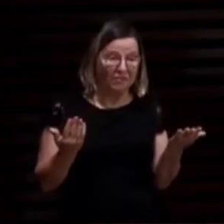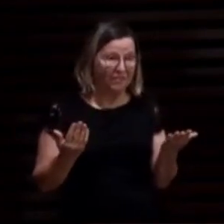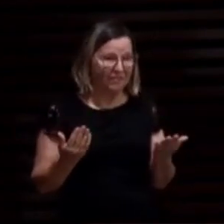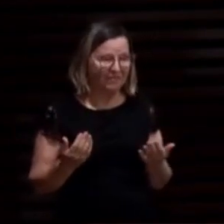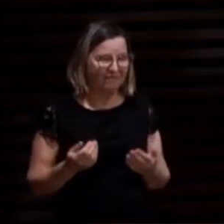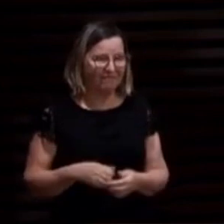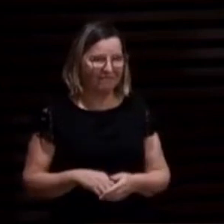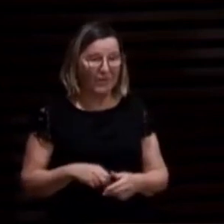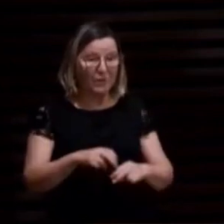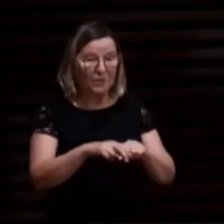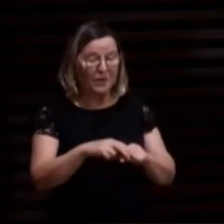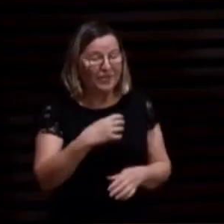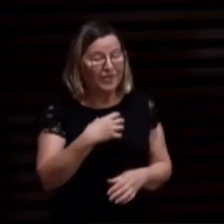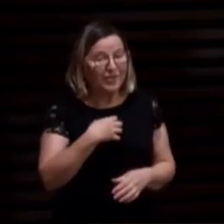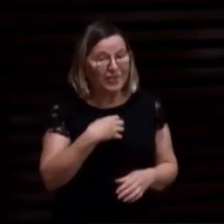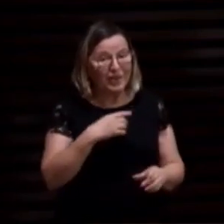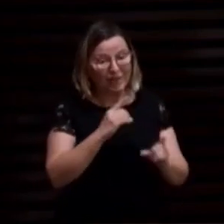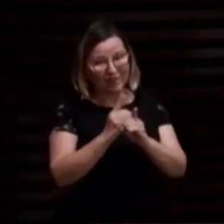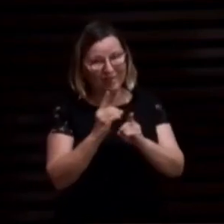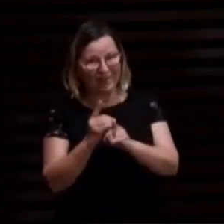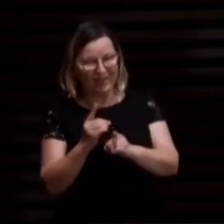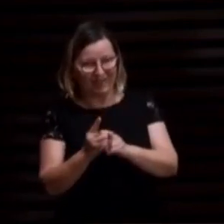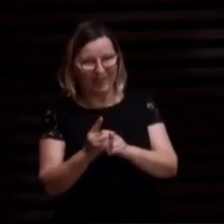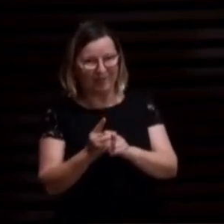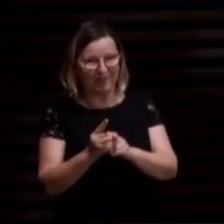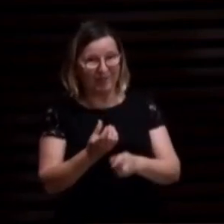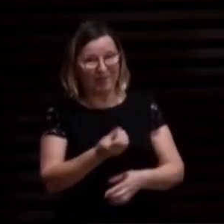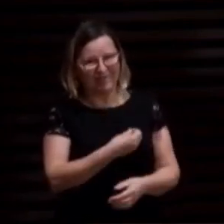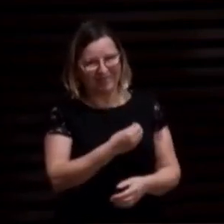Pelo modo como eles se comportavam.